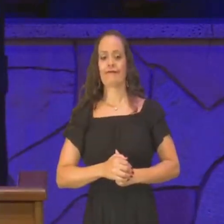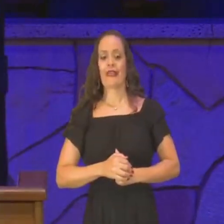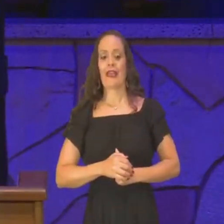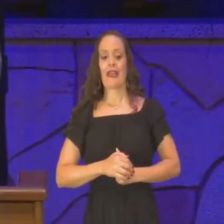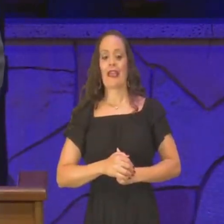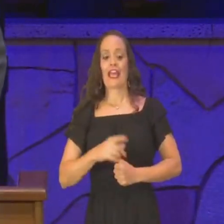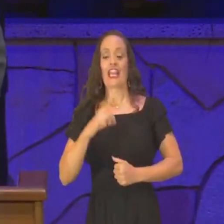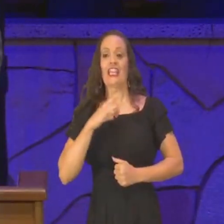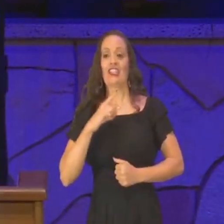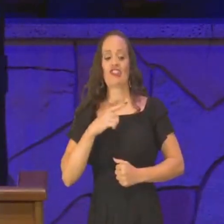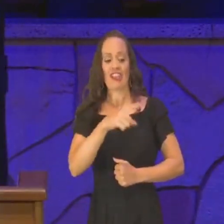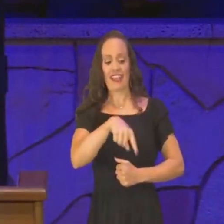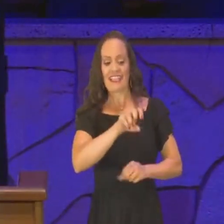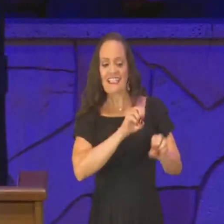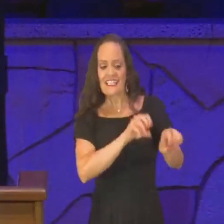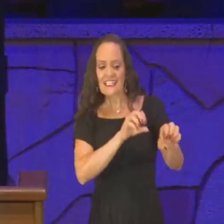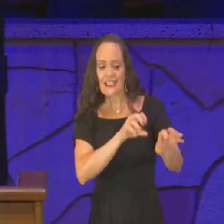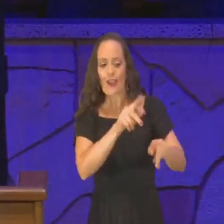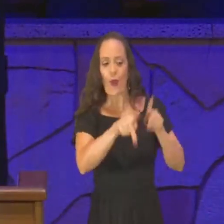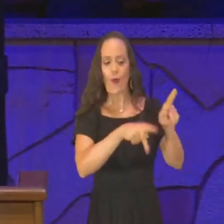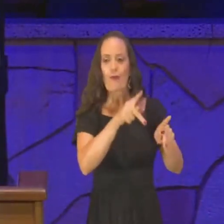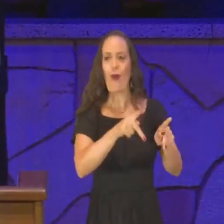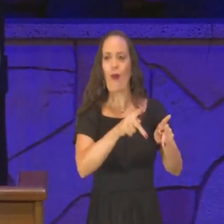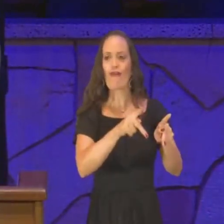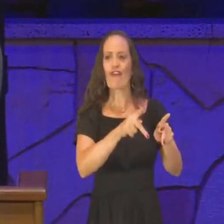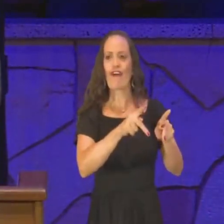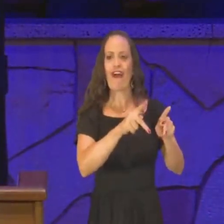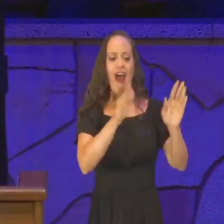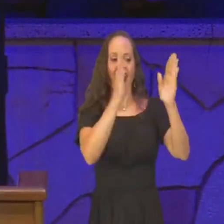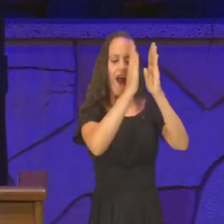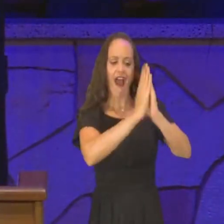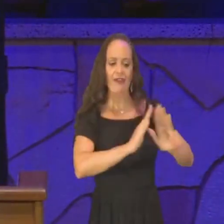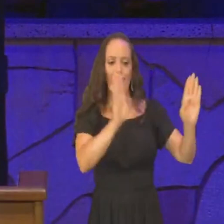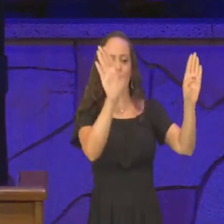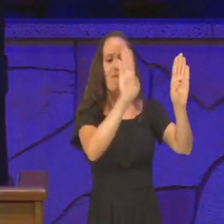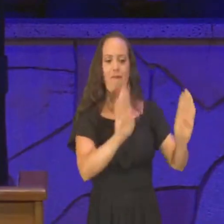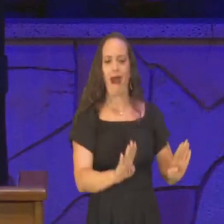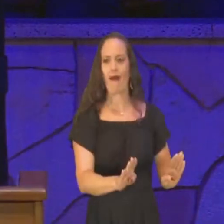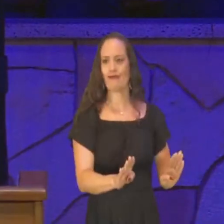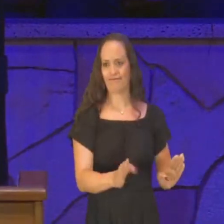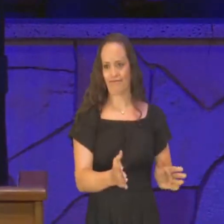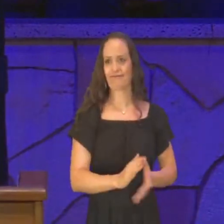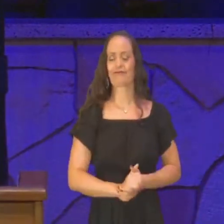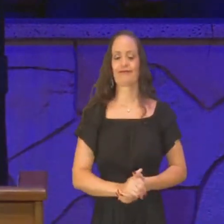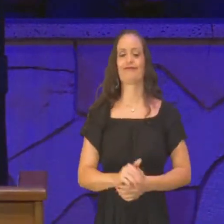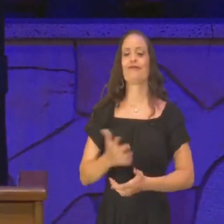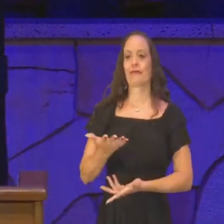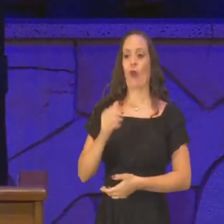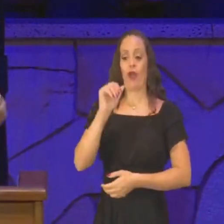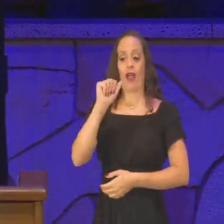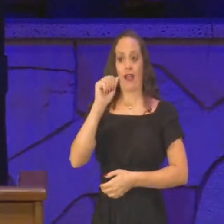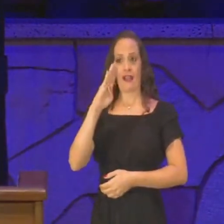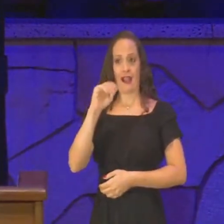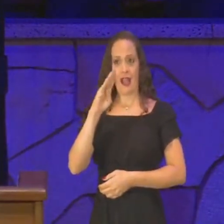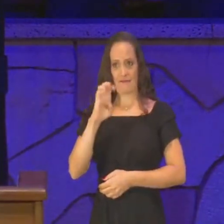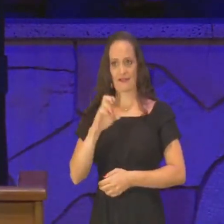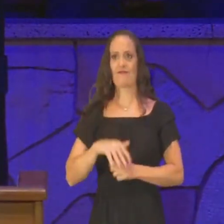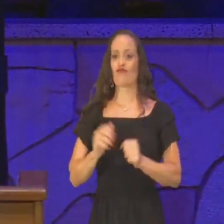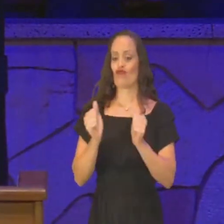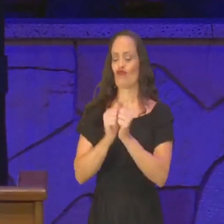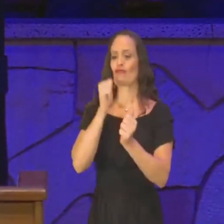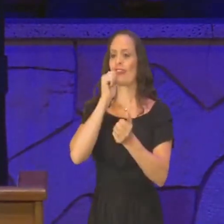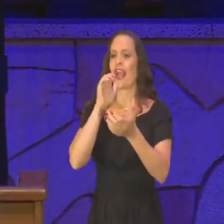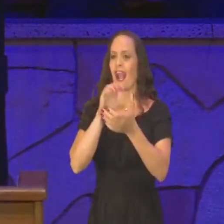à adoração a outras divindades. Após o seu casamento com Jezabel, a princesa da